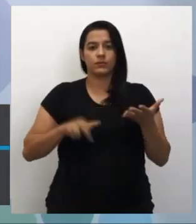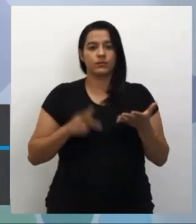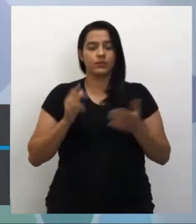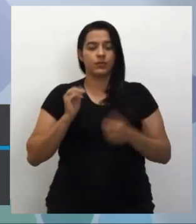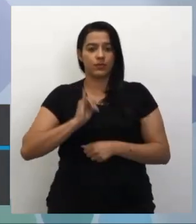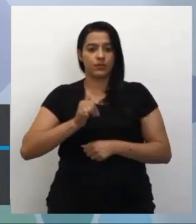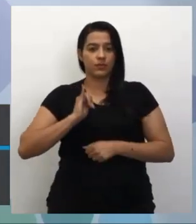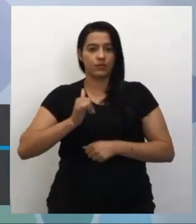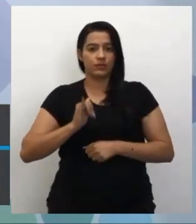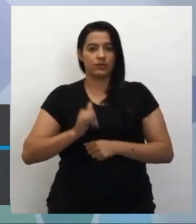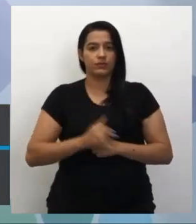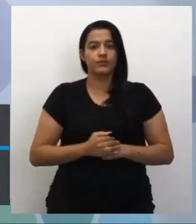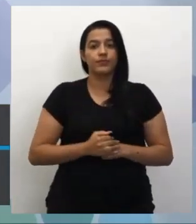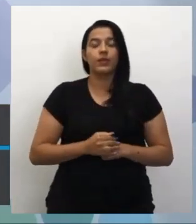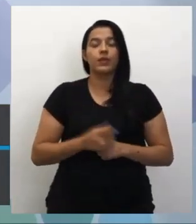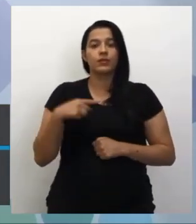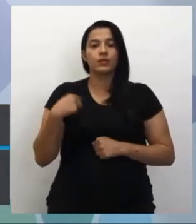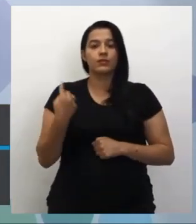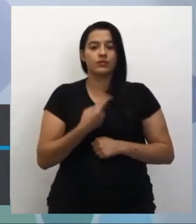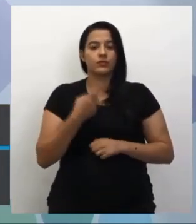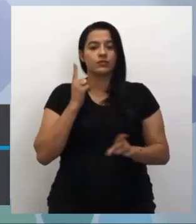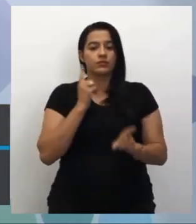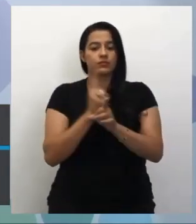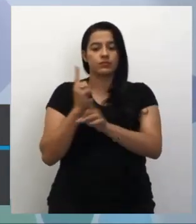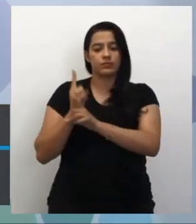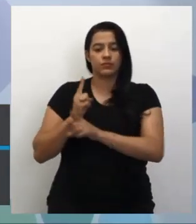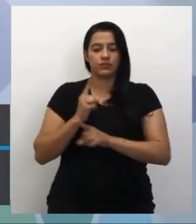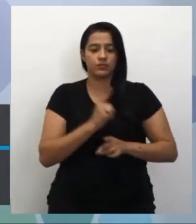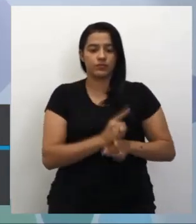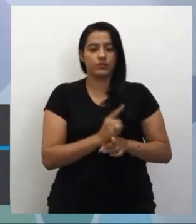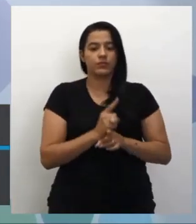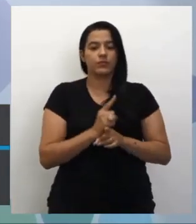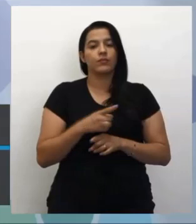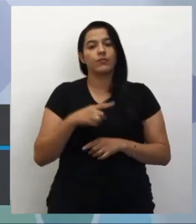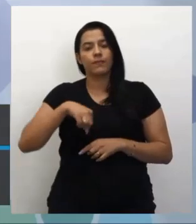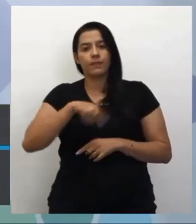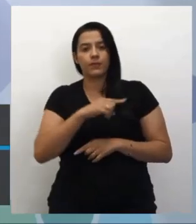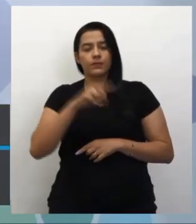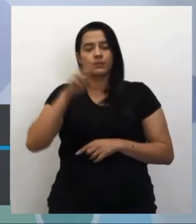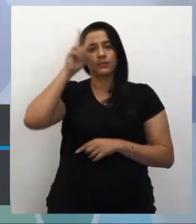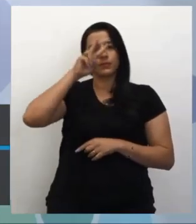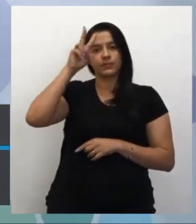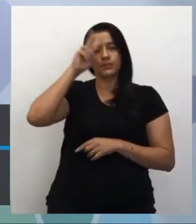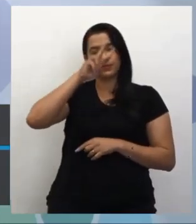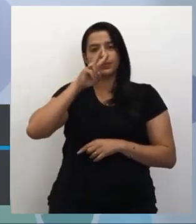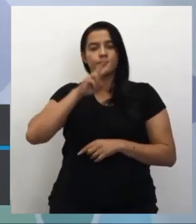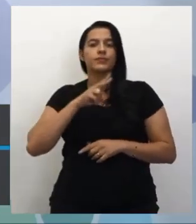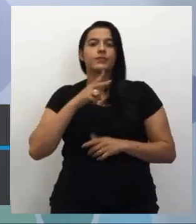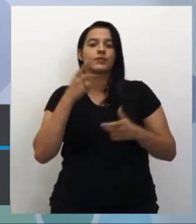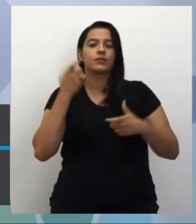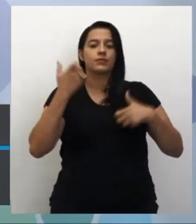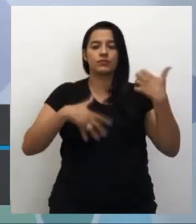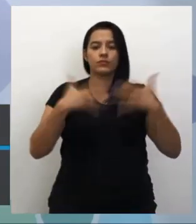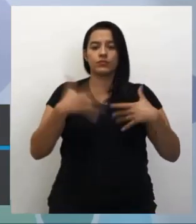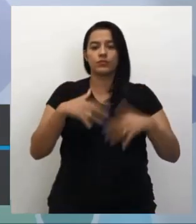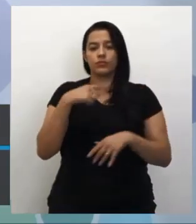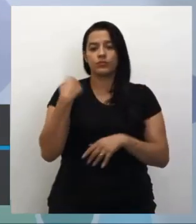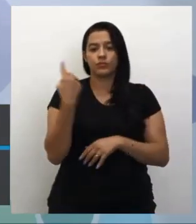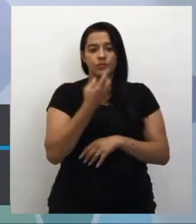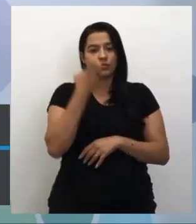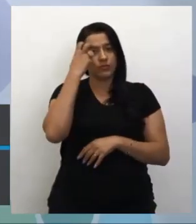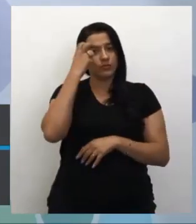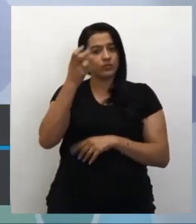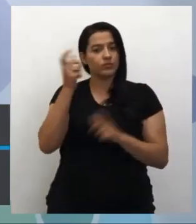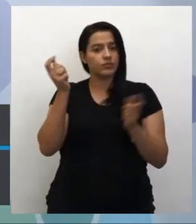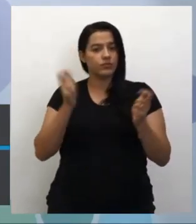Para quando a gente lê, a gente consiga estabelecer de maneira bem inteligente, como eu sei que todos nós somos e